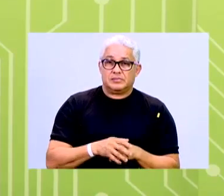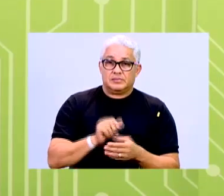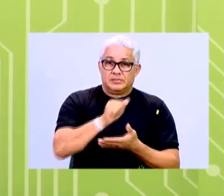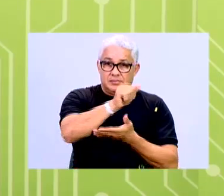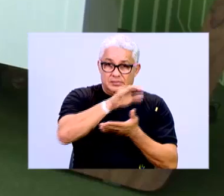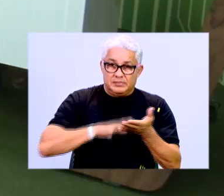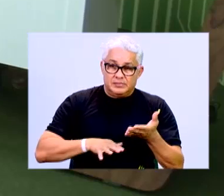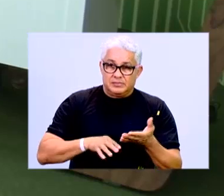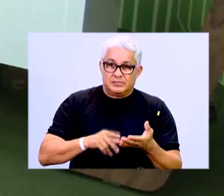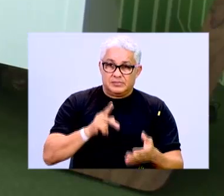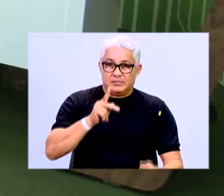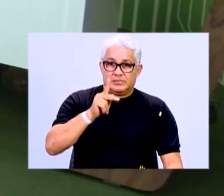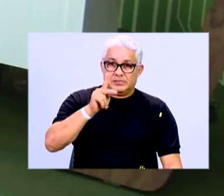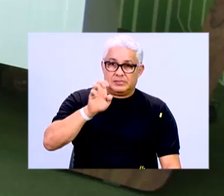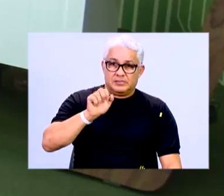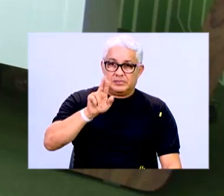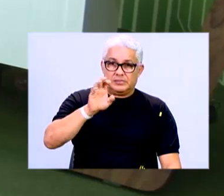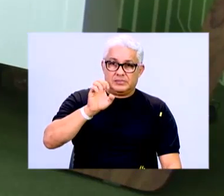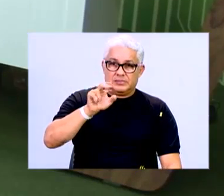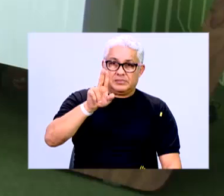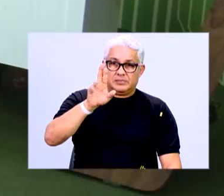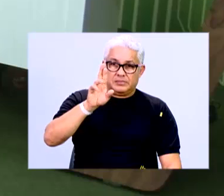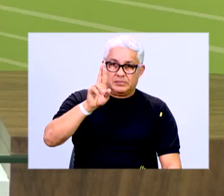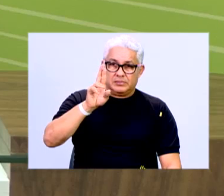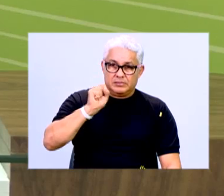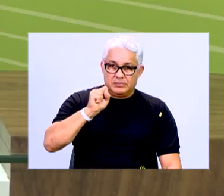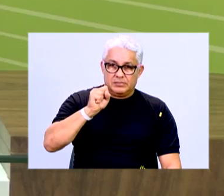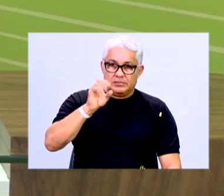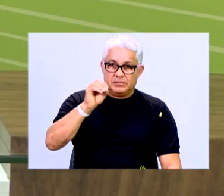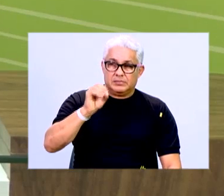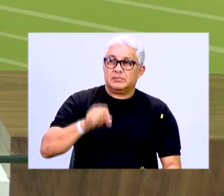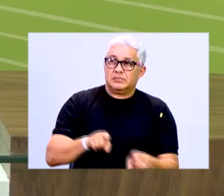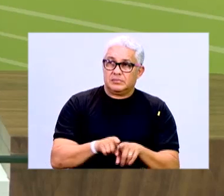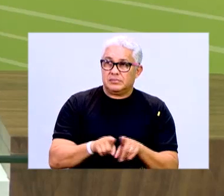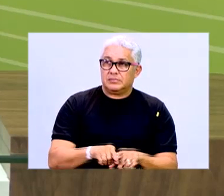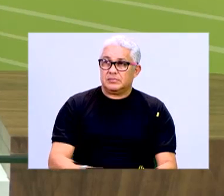de percurso. Né? Ah, sim.